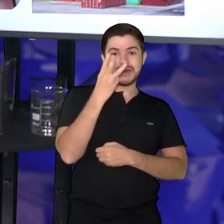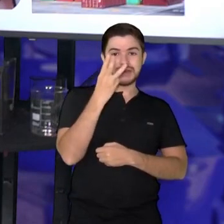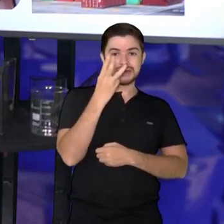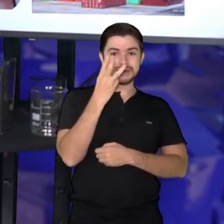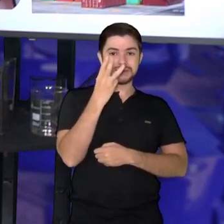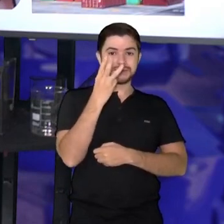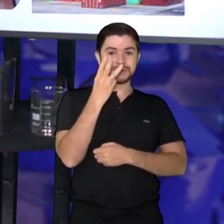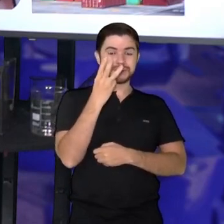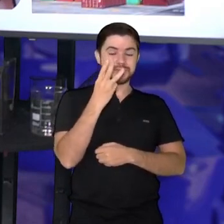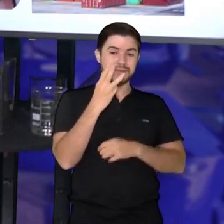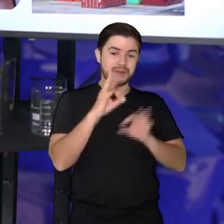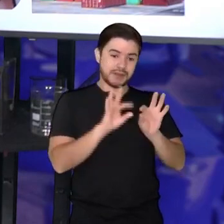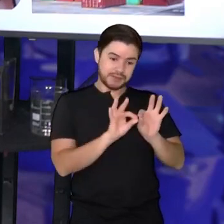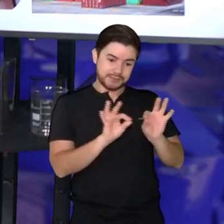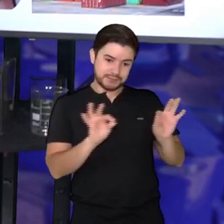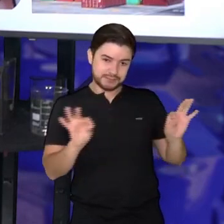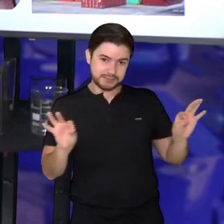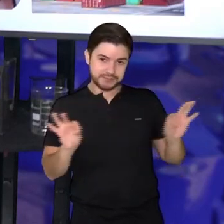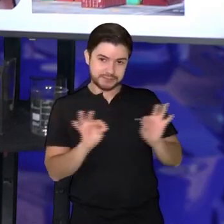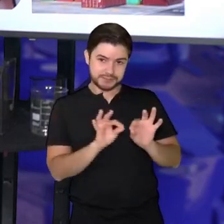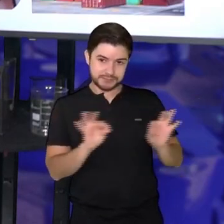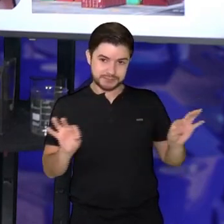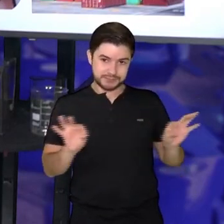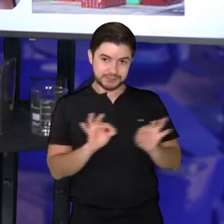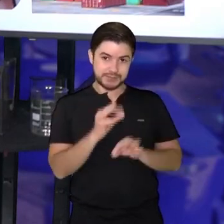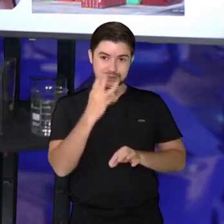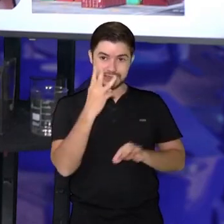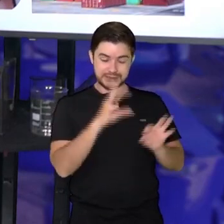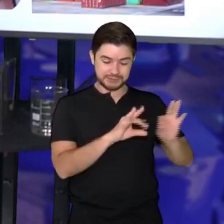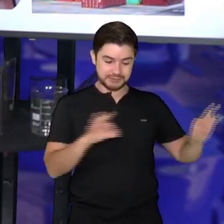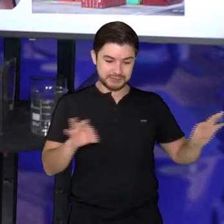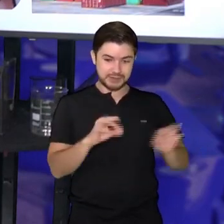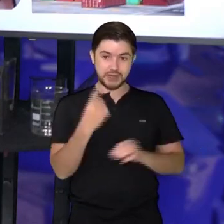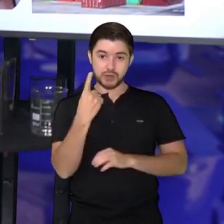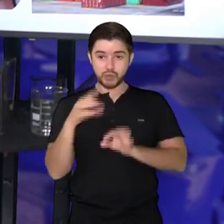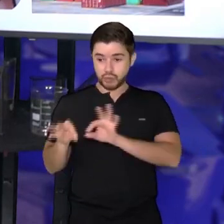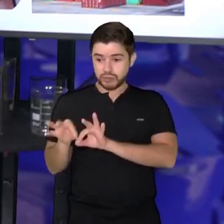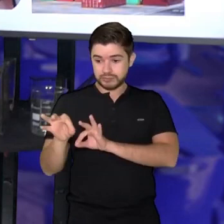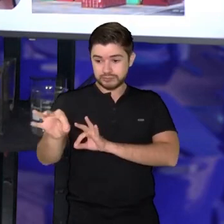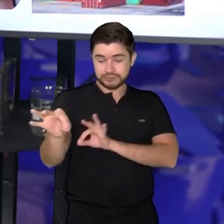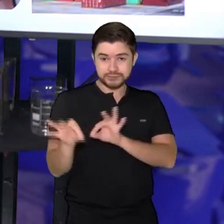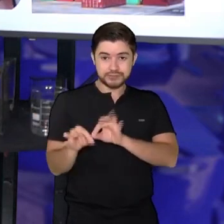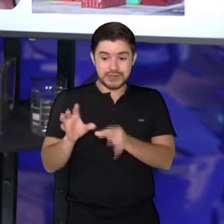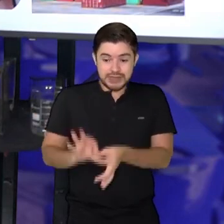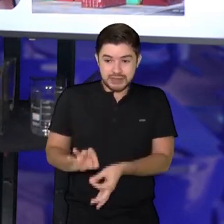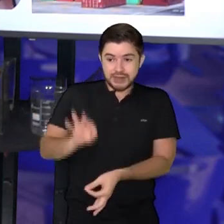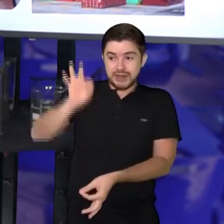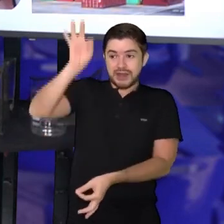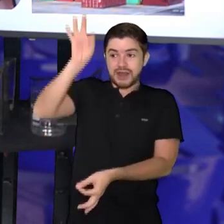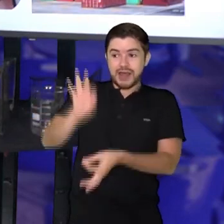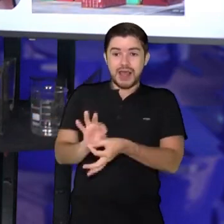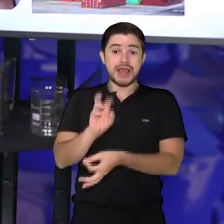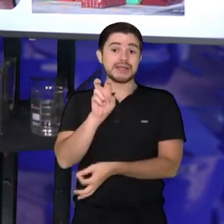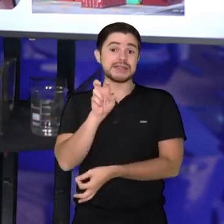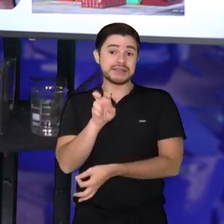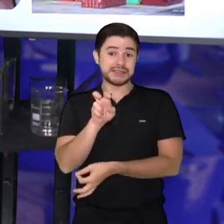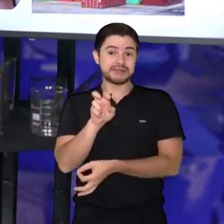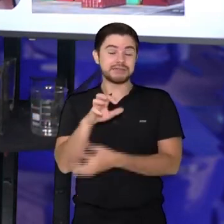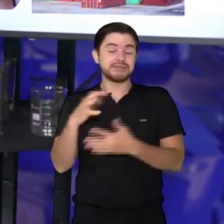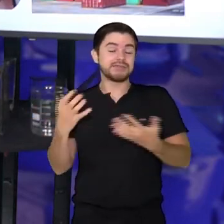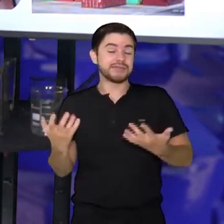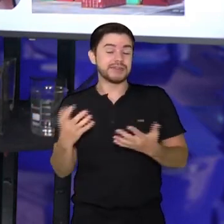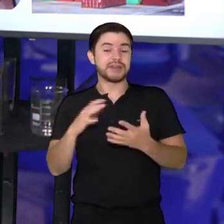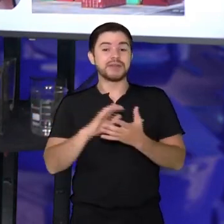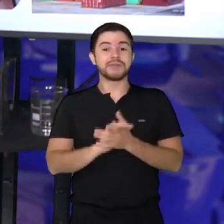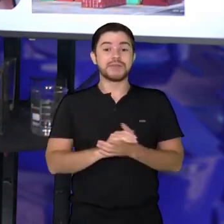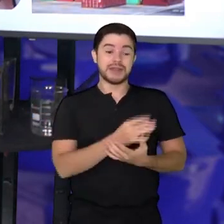na parte do comprimento, né? A largura é uma caixa só, e na altura a gente tem 5 caixas. Ficaria, no